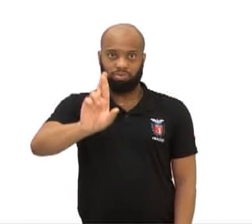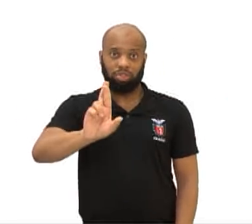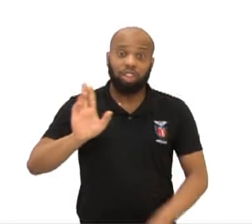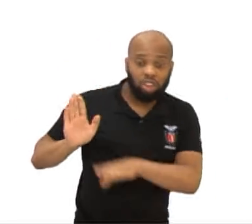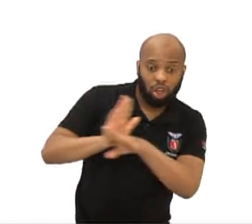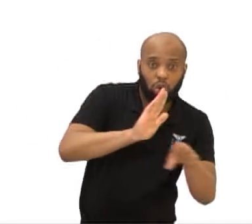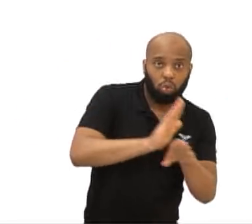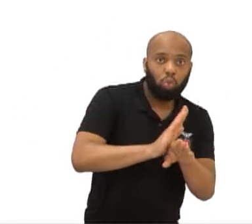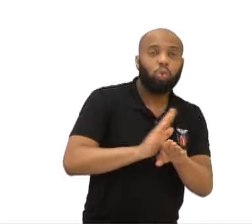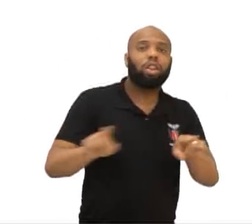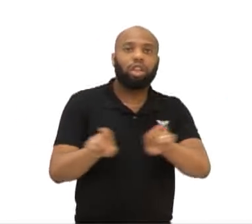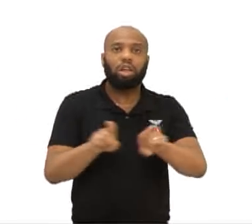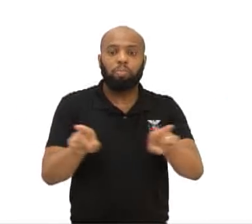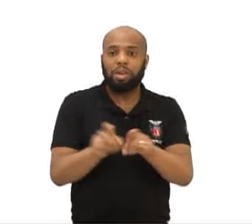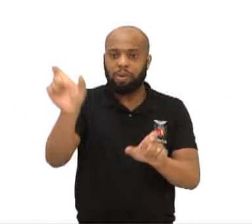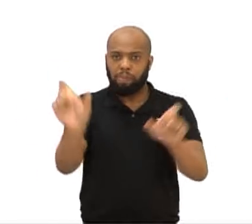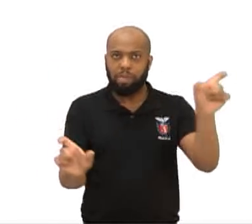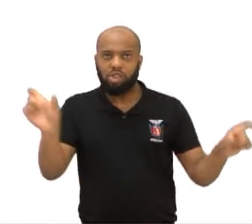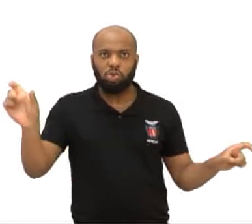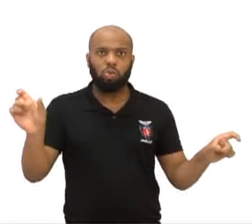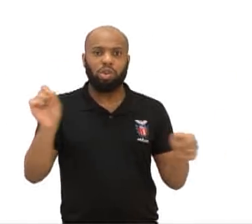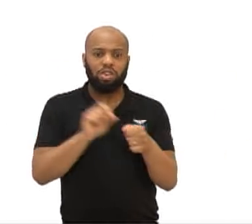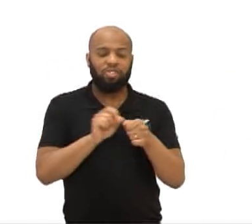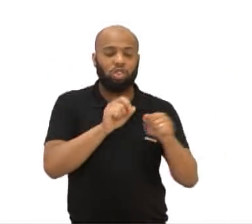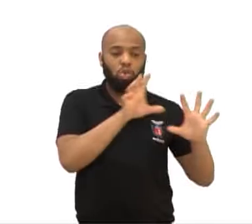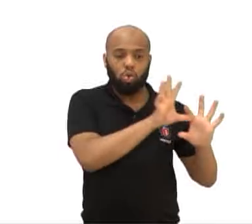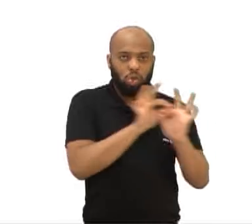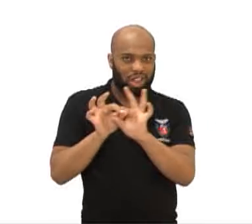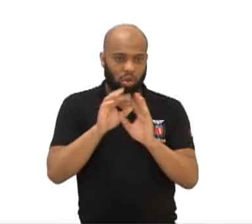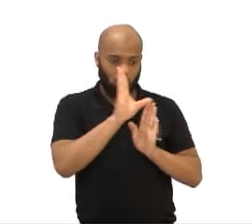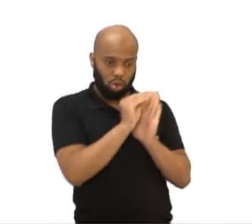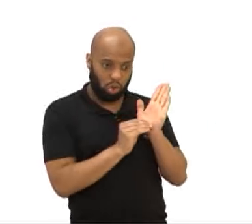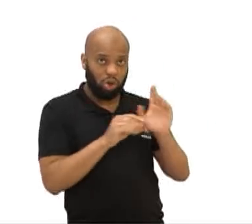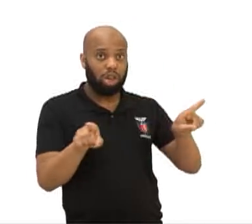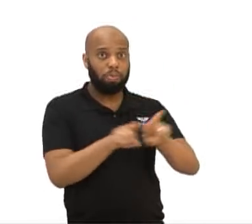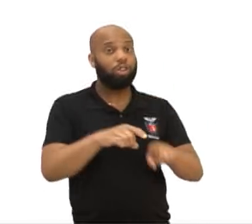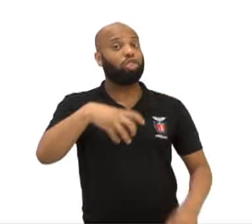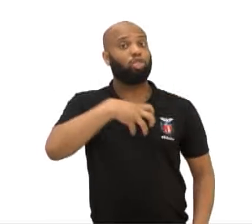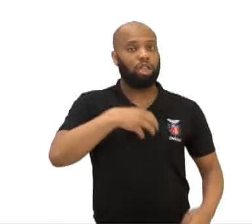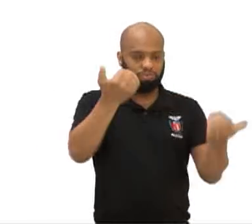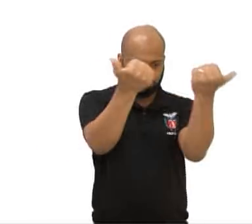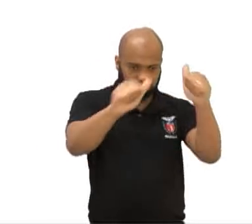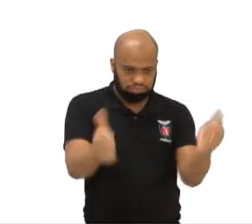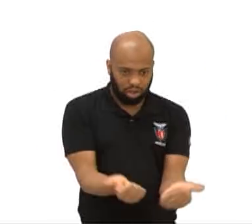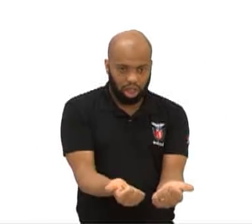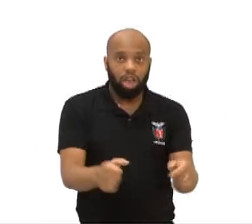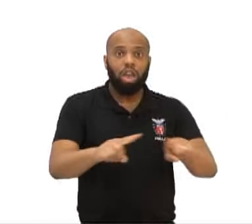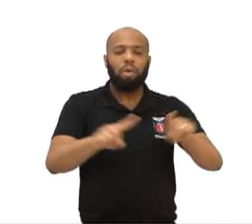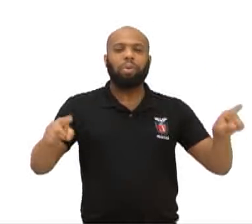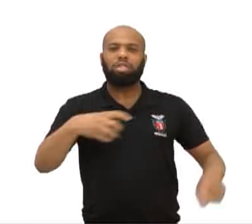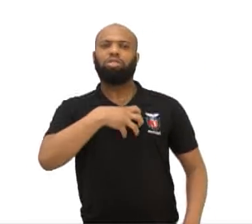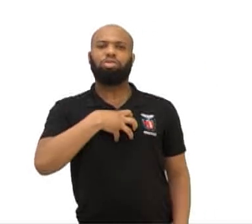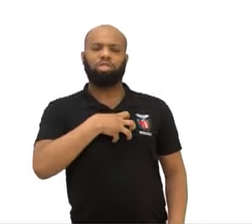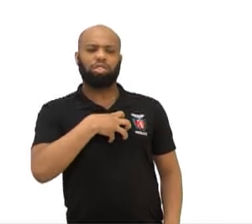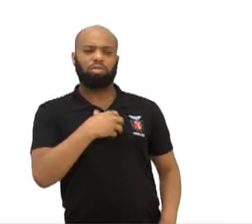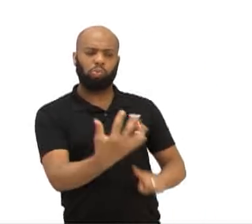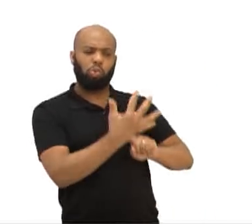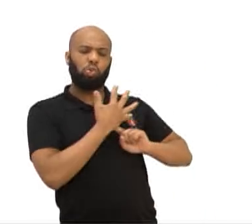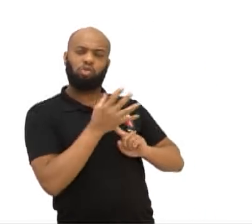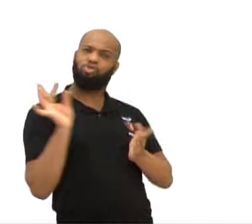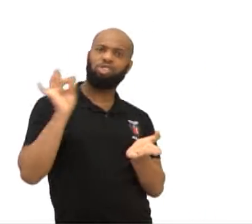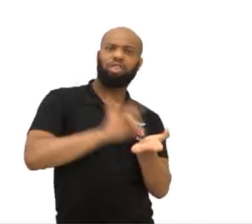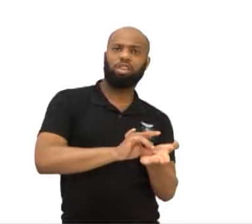corroborada por indivíduos que lhe fixaram o conteúdo e a forma. De qualquer modo, a aparição deve ter sido